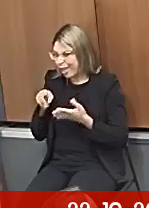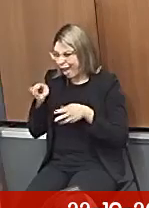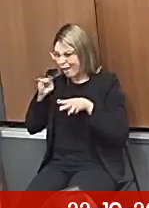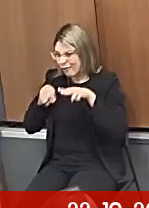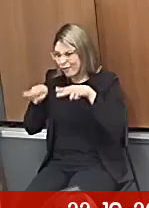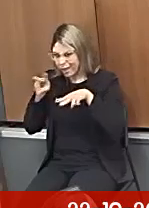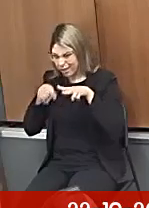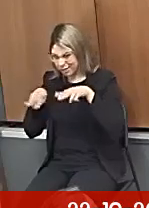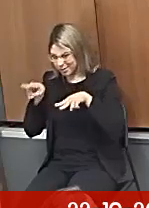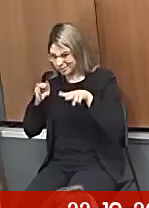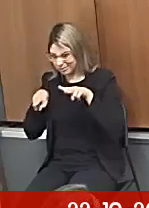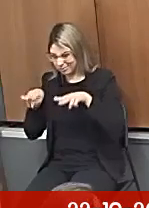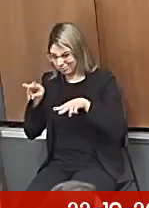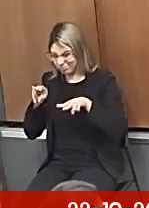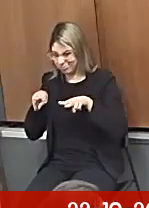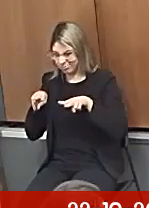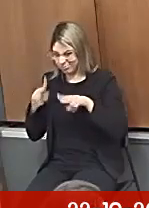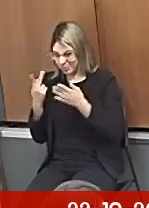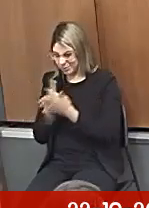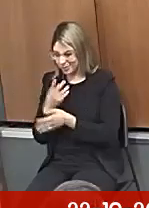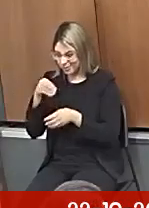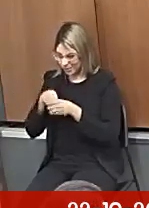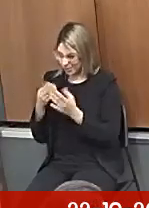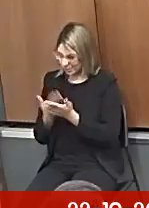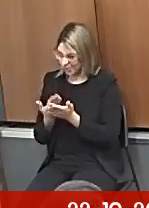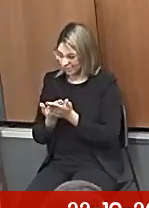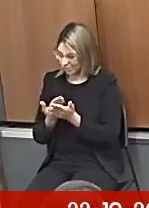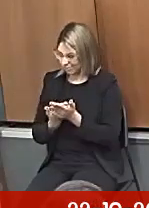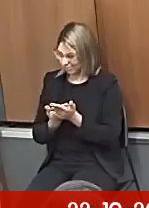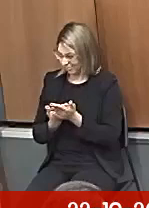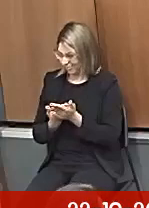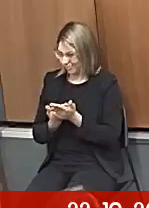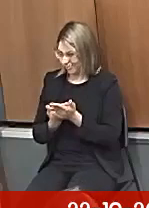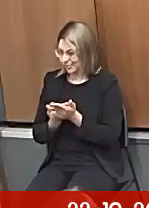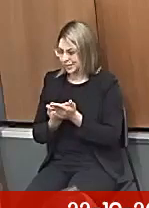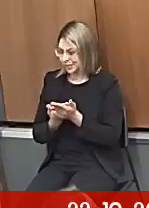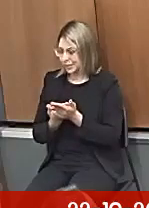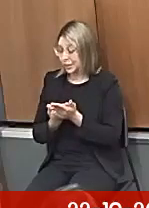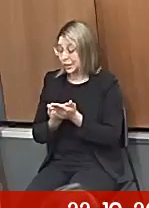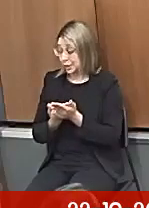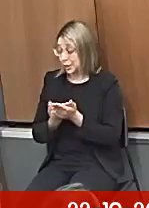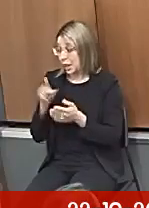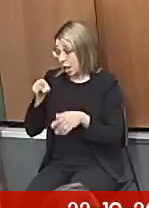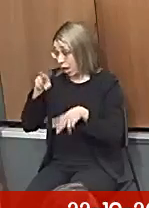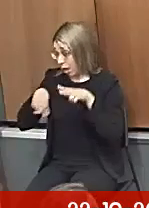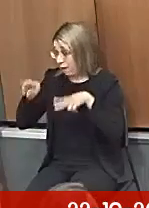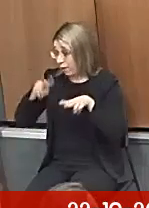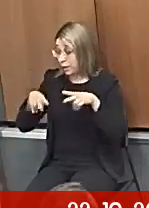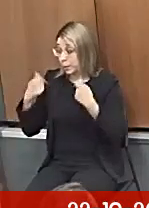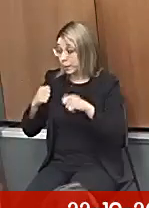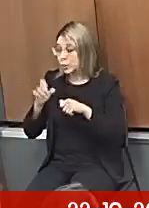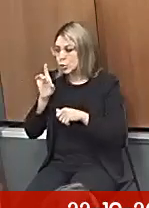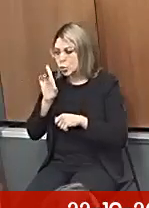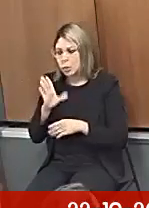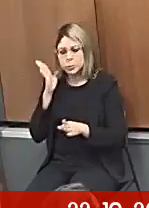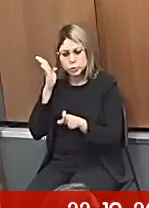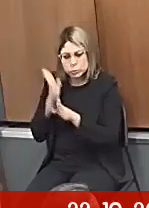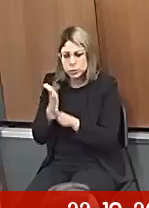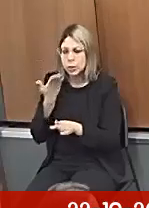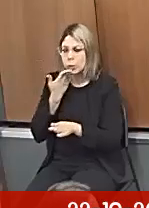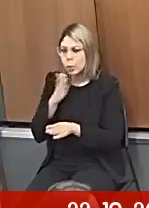avaliação que é feita, que é realizada nas escolas, que deveria ser uma avaliação